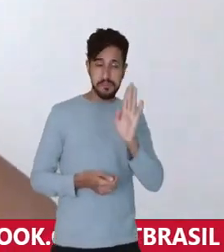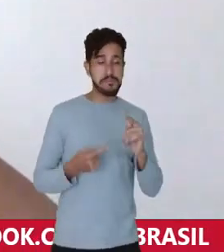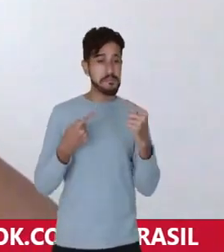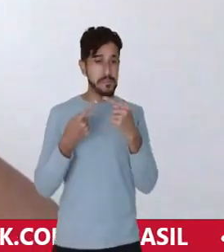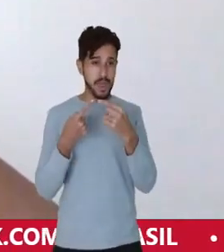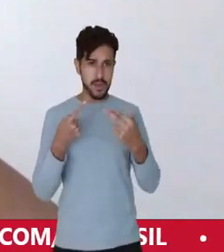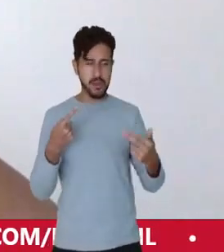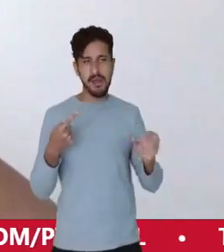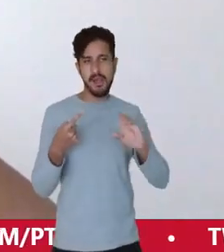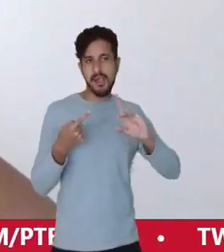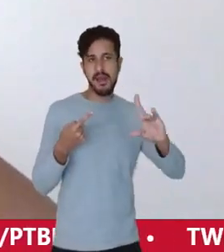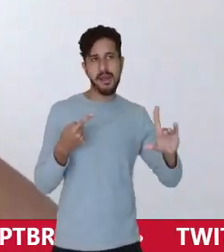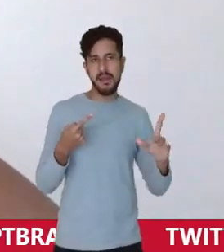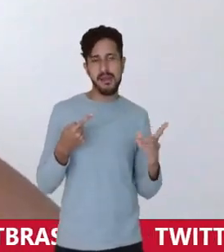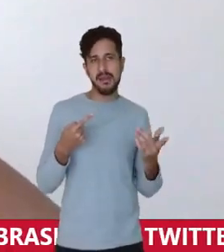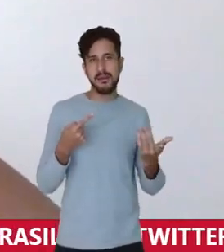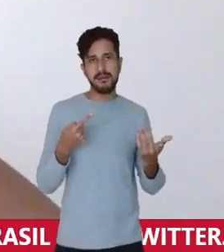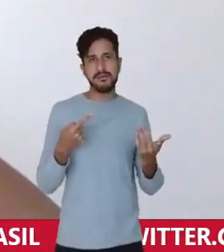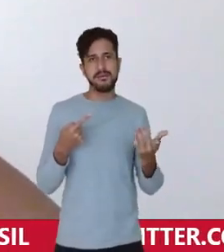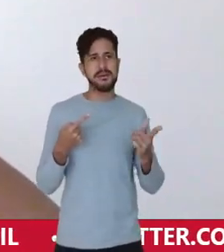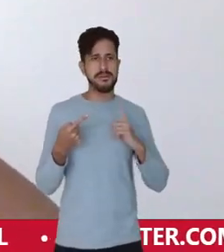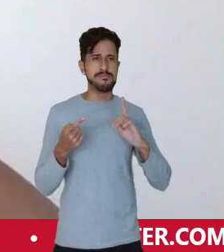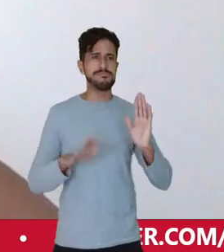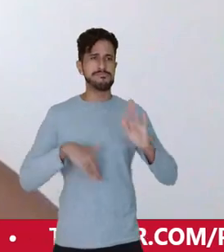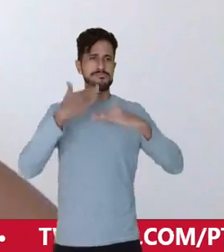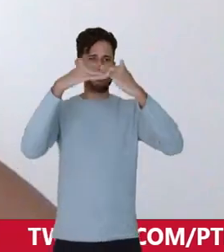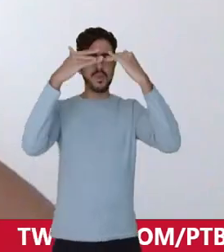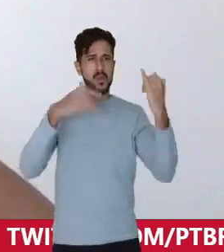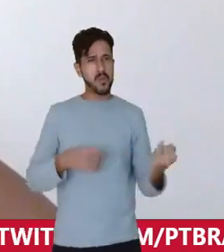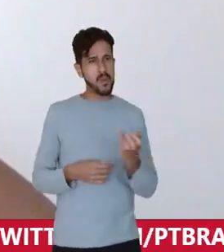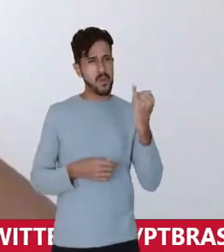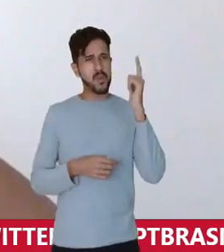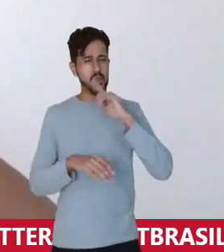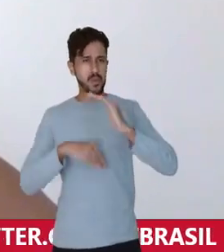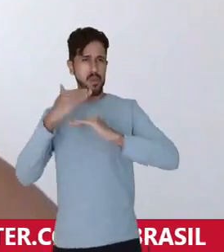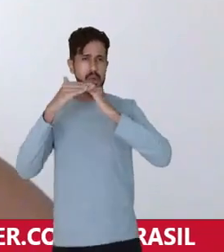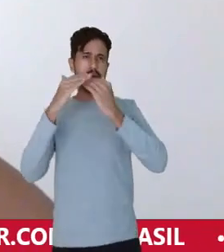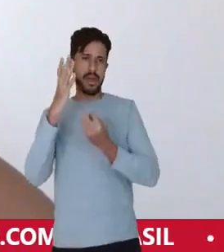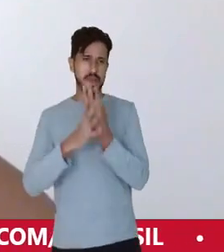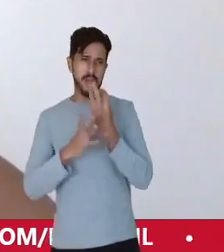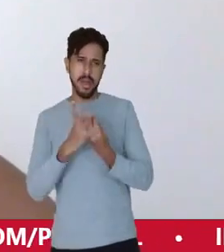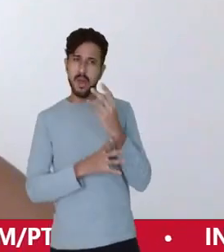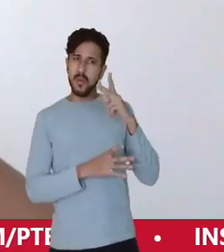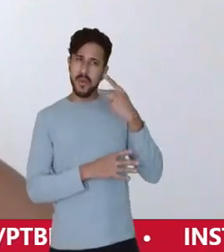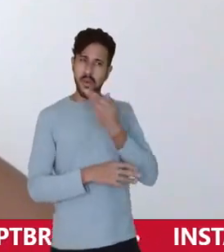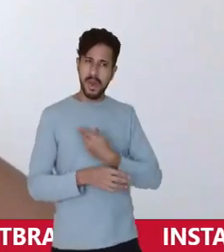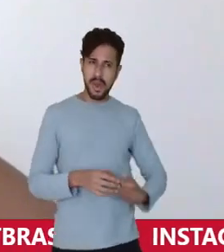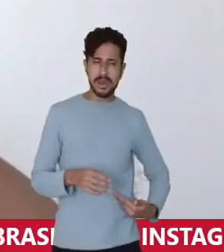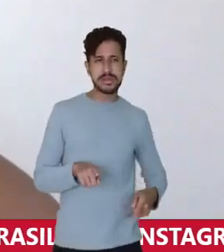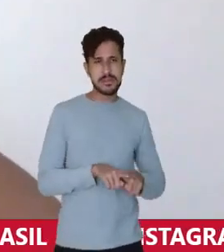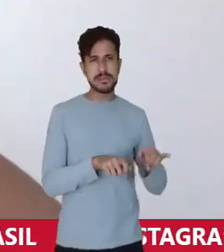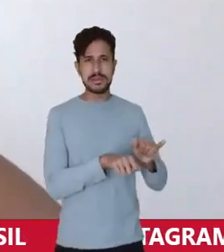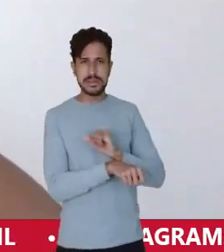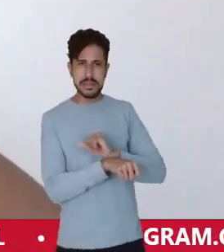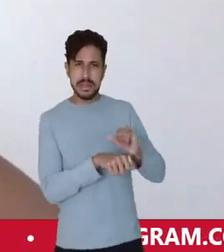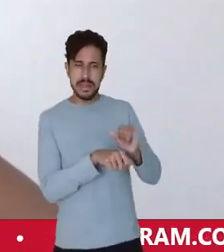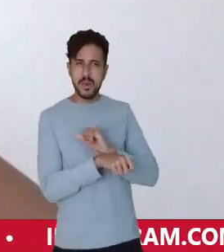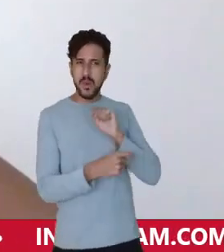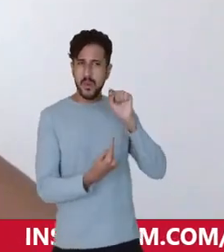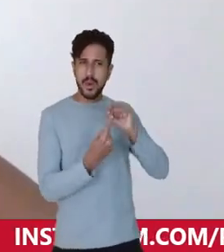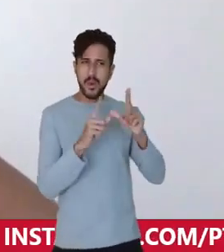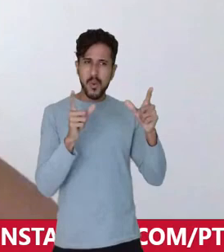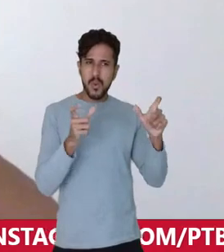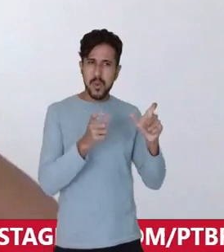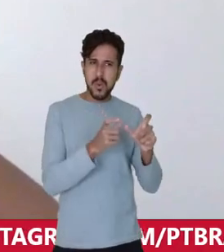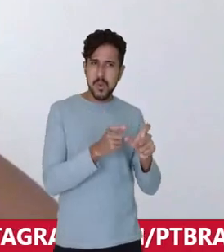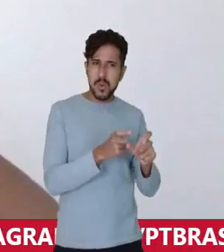Primeiro, claro que há um desenvolvimento, a necessidade de desenvolvimento de políticas públicas e de estratégias para